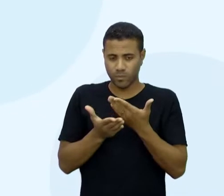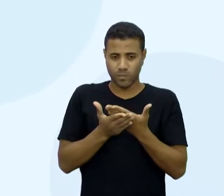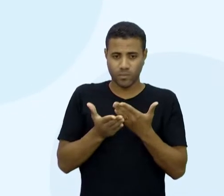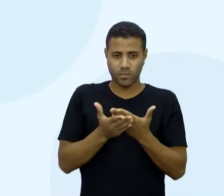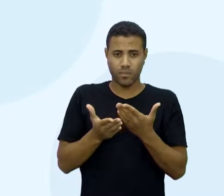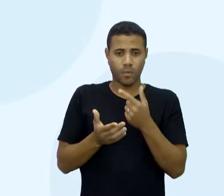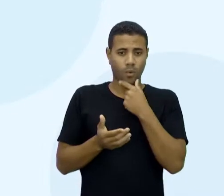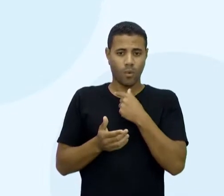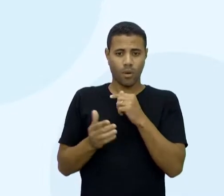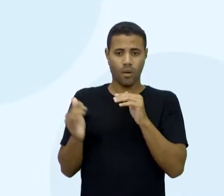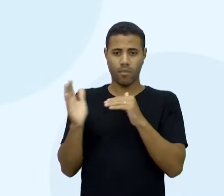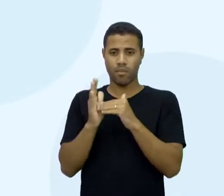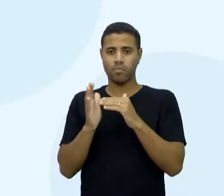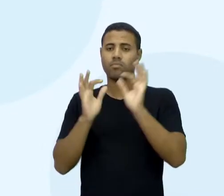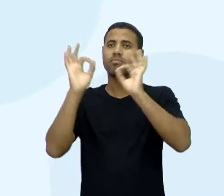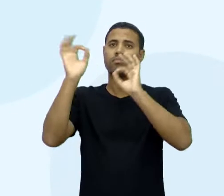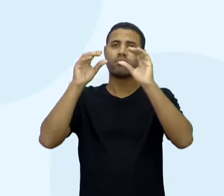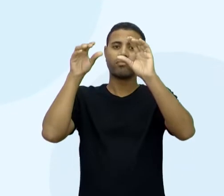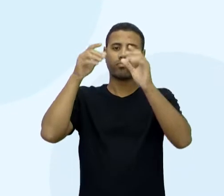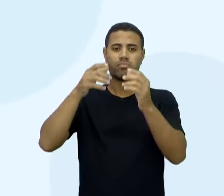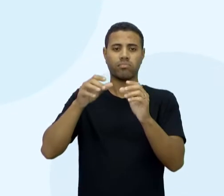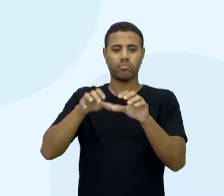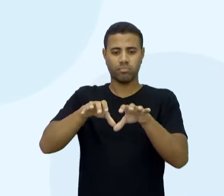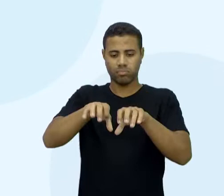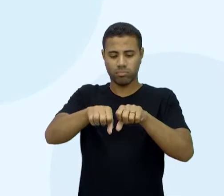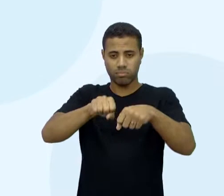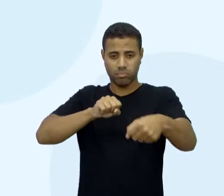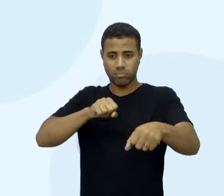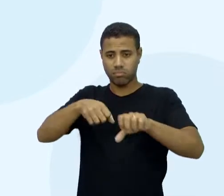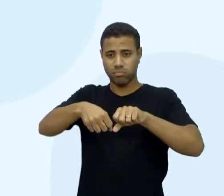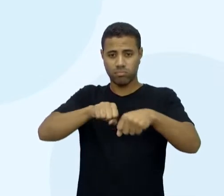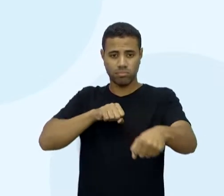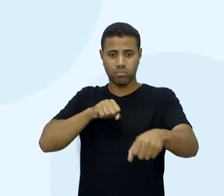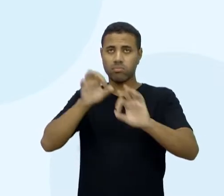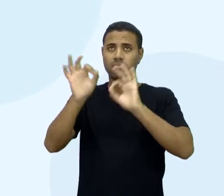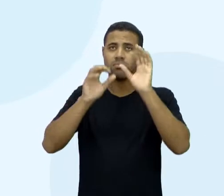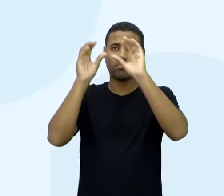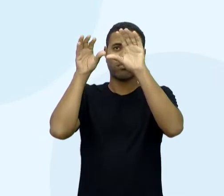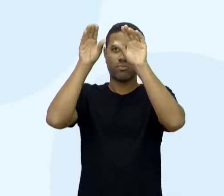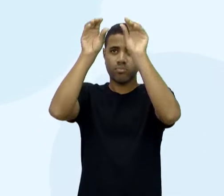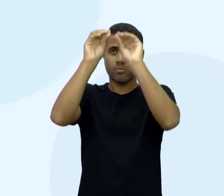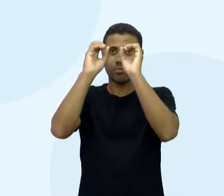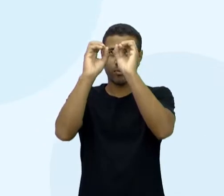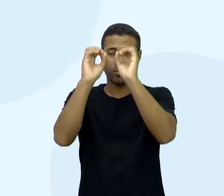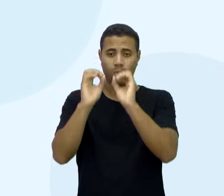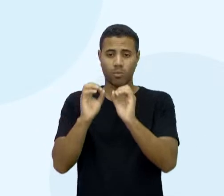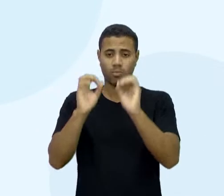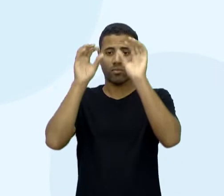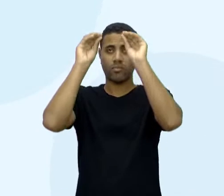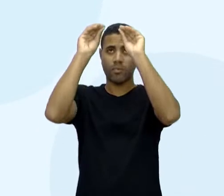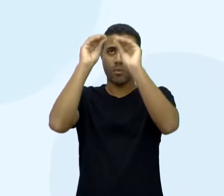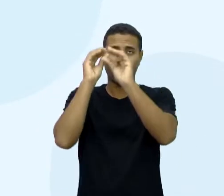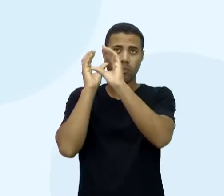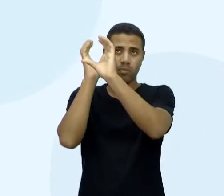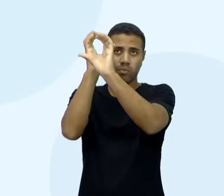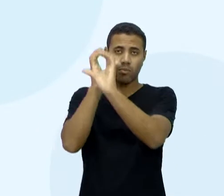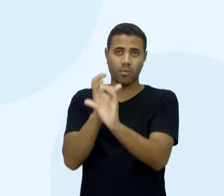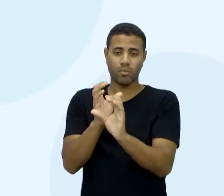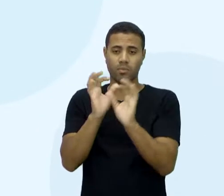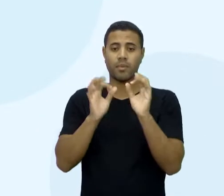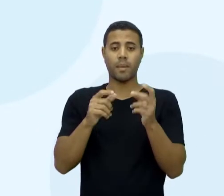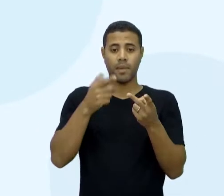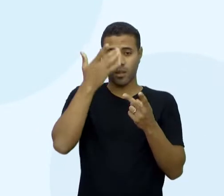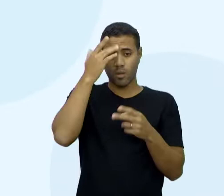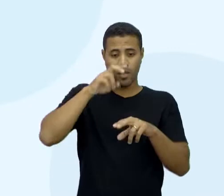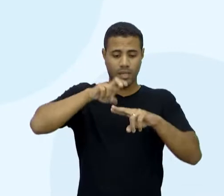temos um homem lá no fundo organizando alguns pergaminhos, né? E nós temos também pessoas sentadas lendo esses pergaminhos.